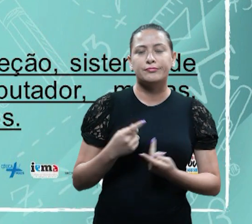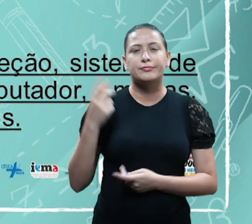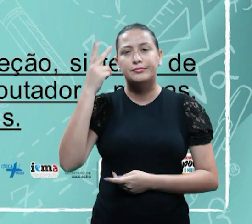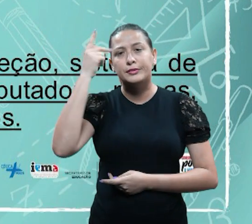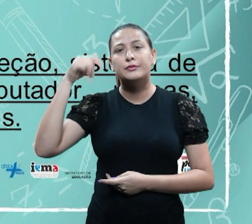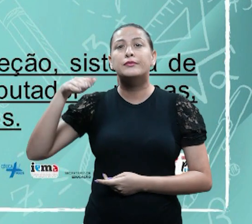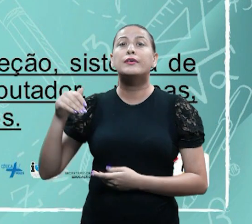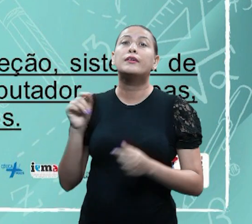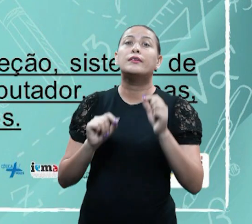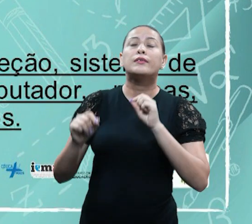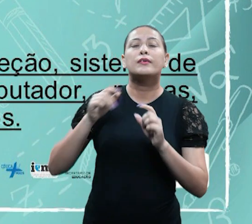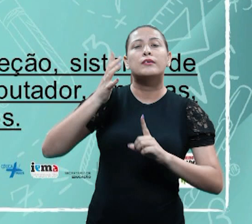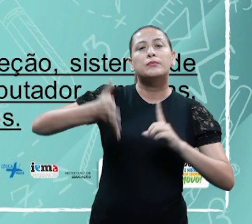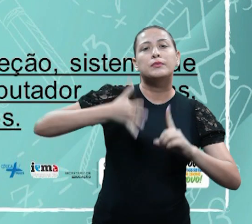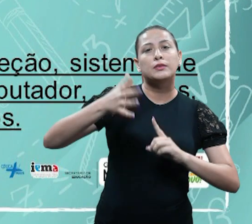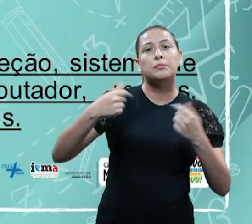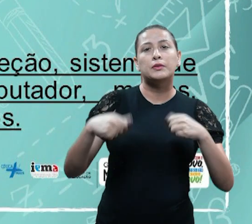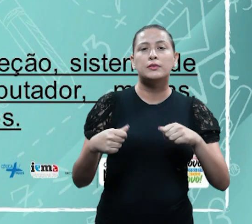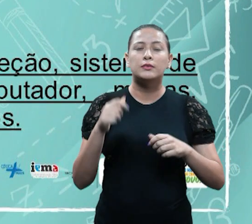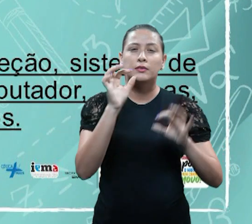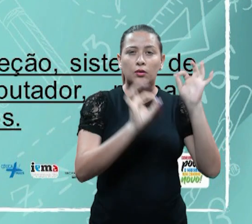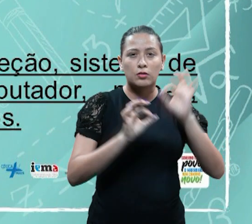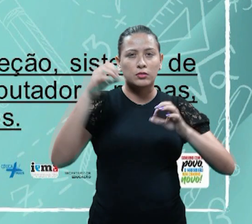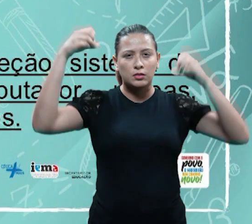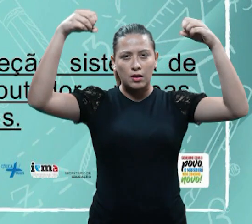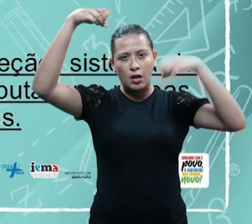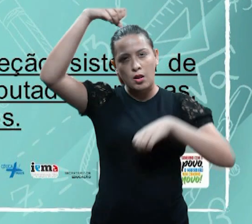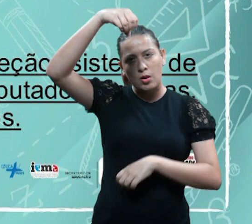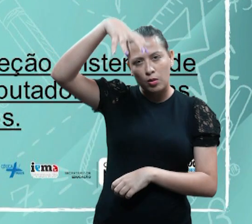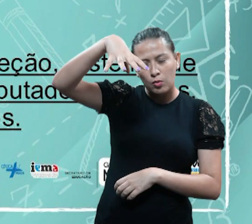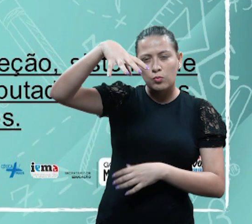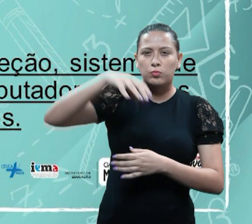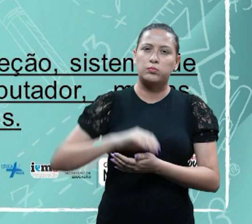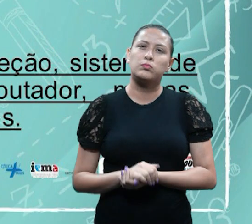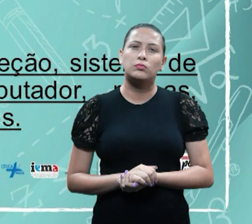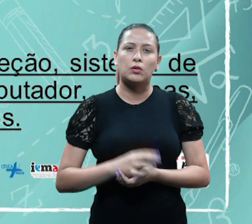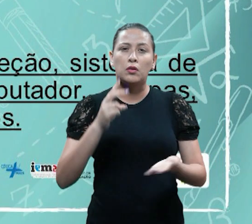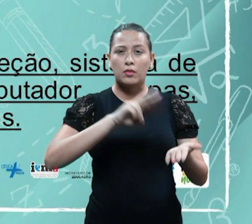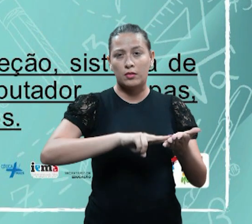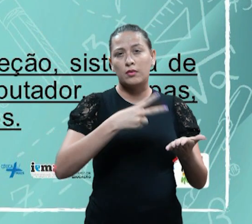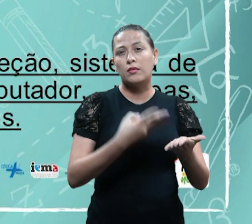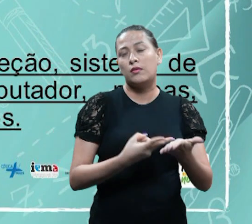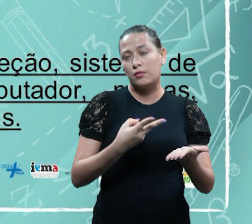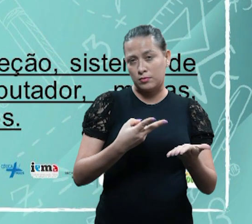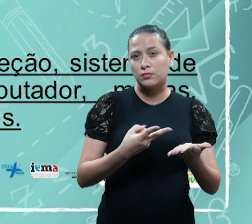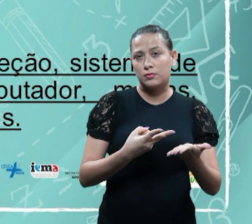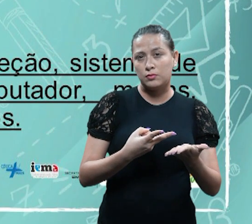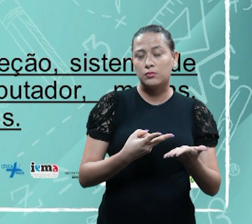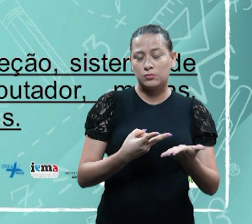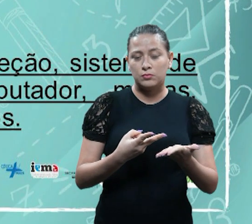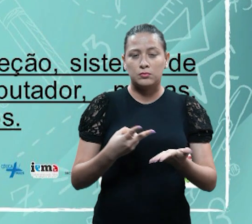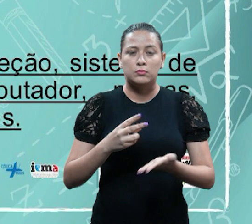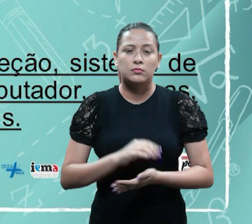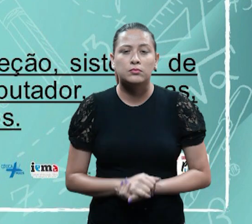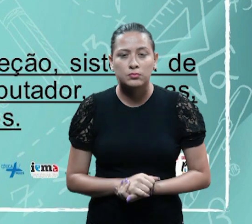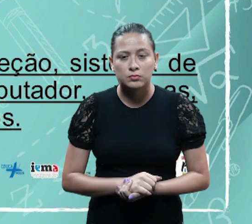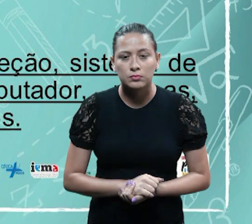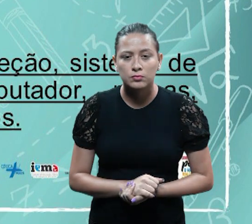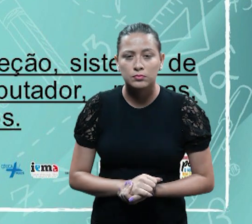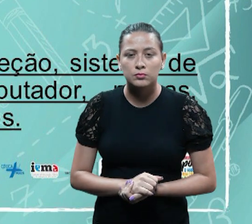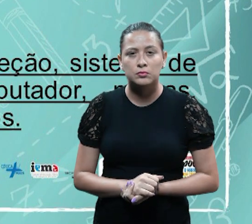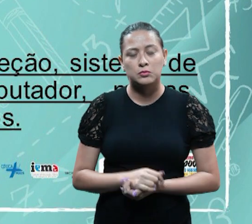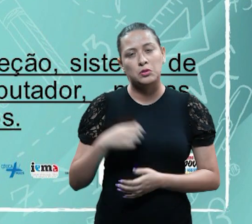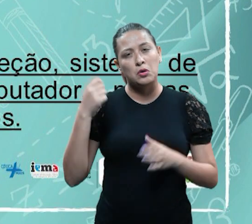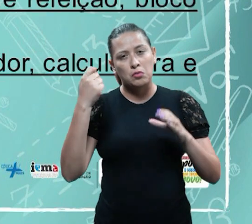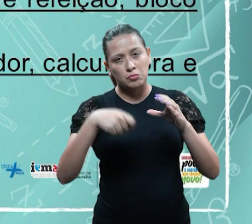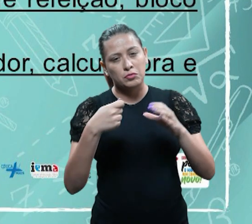que vai palestrar. Então, a gente tem que saber a iluminação, projeção, sistema de tradução simultânea, vídeo, TV, computador,